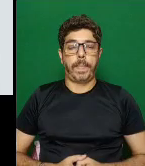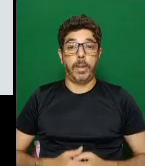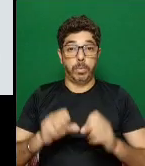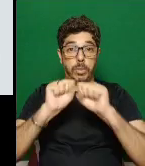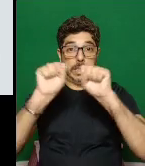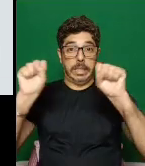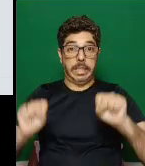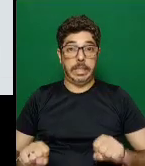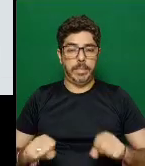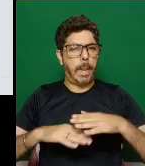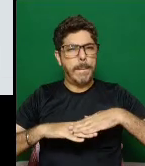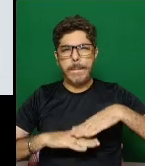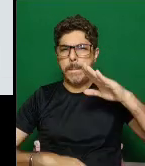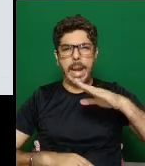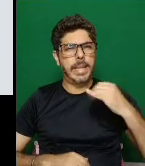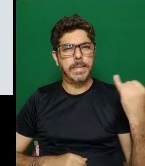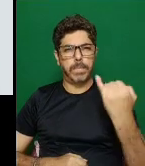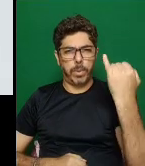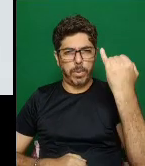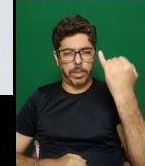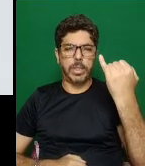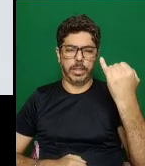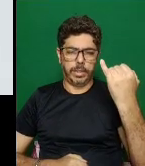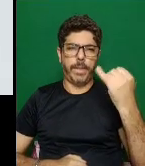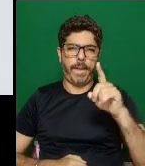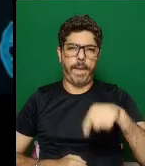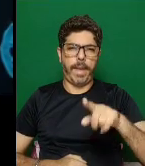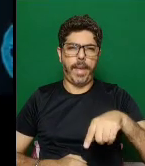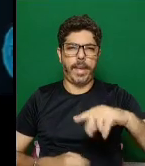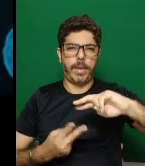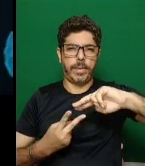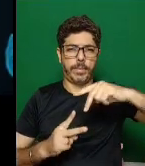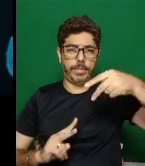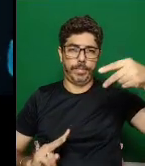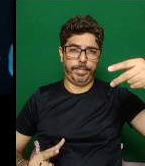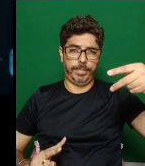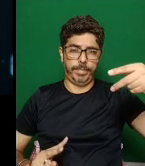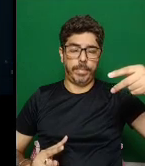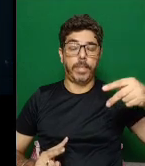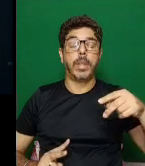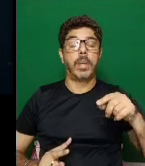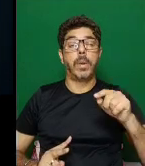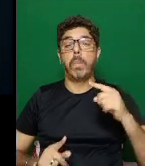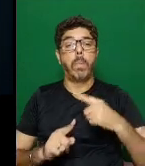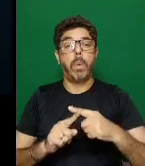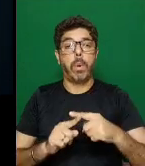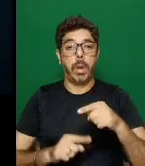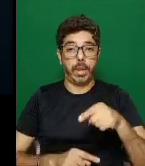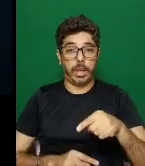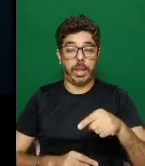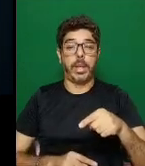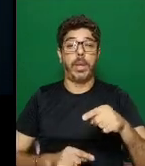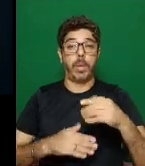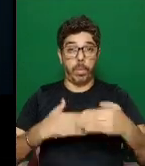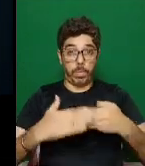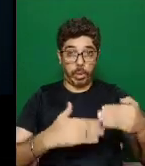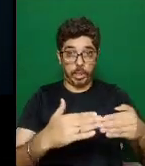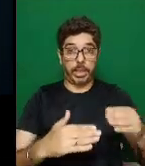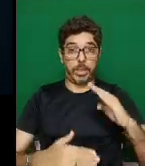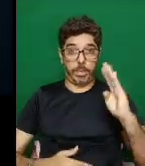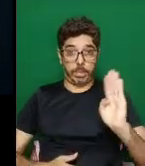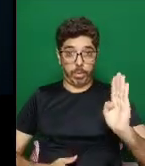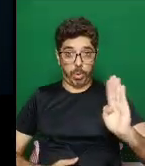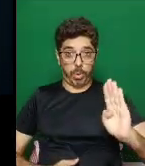Um dos sistemas biológicos mais importantes que existe é o DNA. E um dos processos biológicos mais importantes que existe é justamente